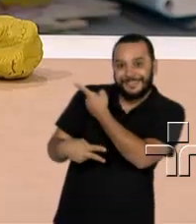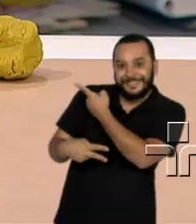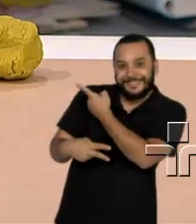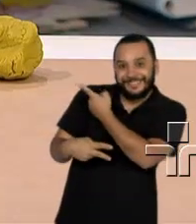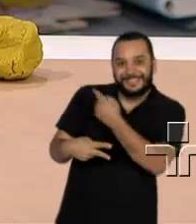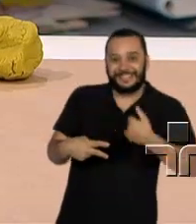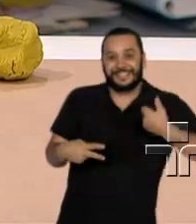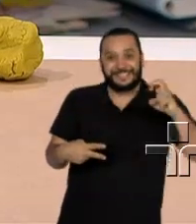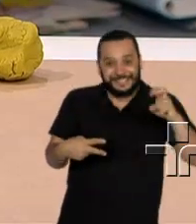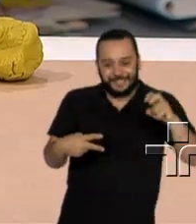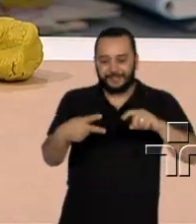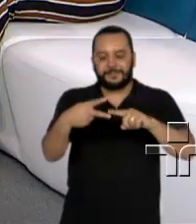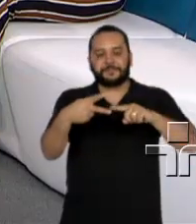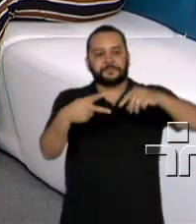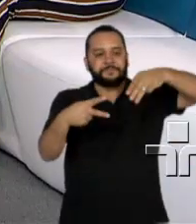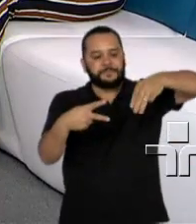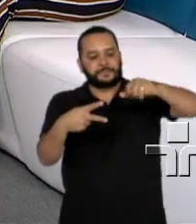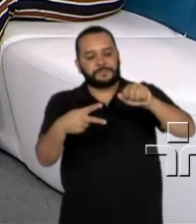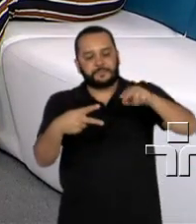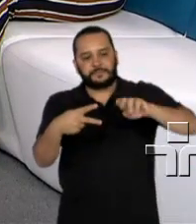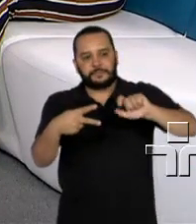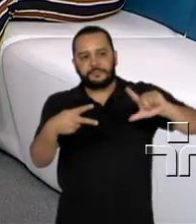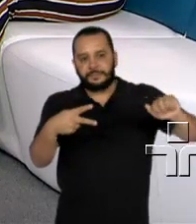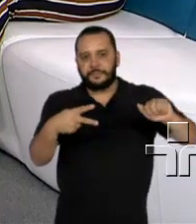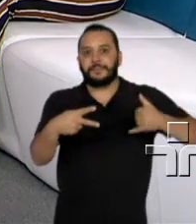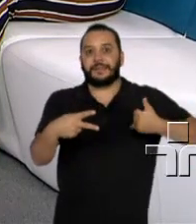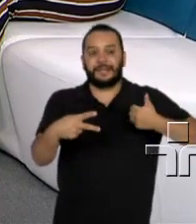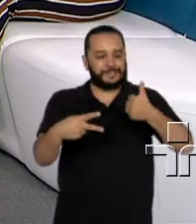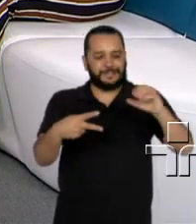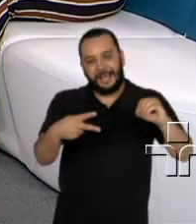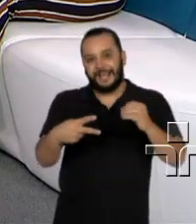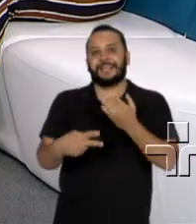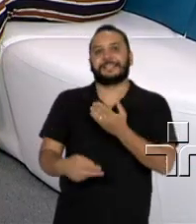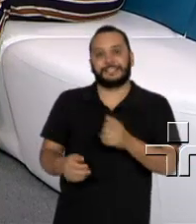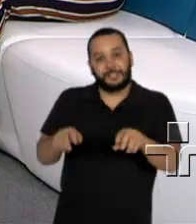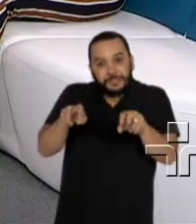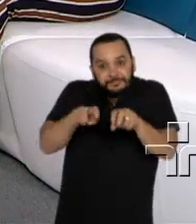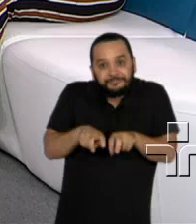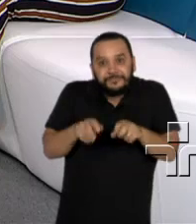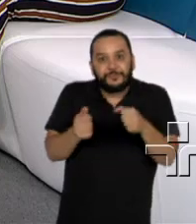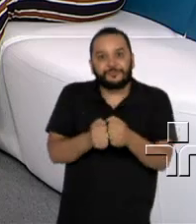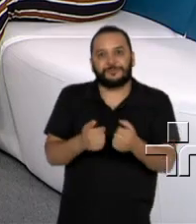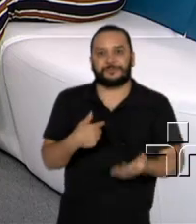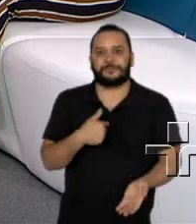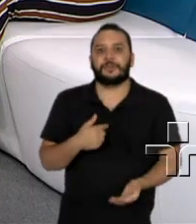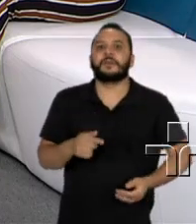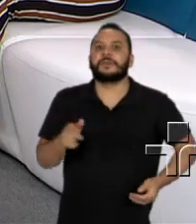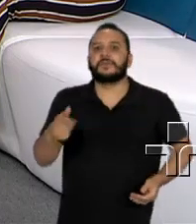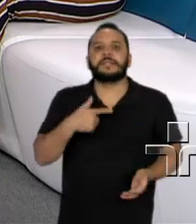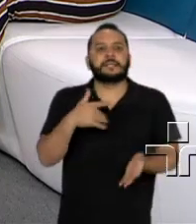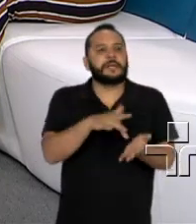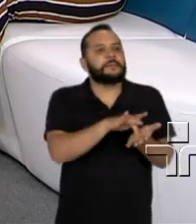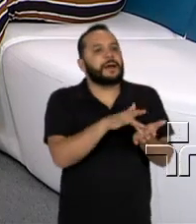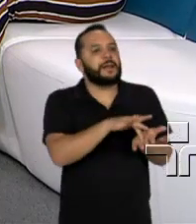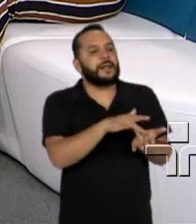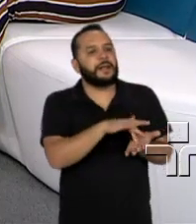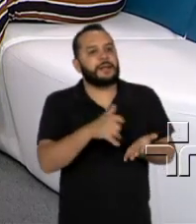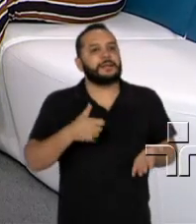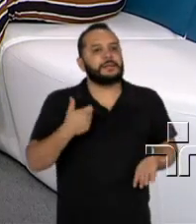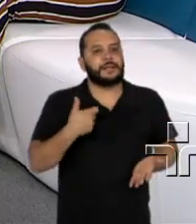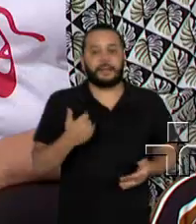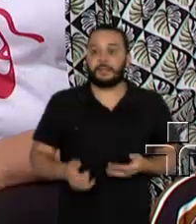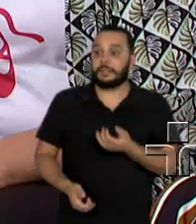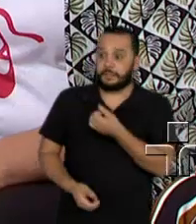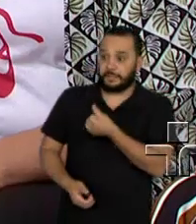ea manuela de 10 anos que está aqui ao meu lado né mano e você faz balé desde que idade 16